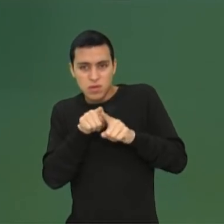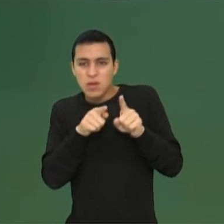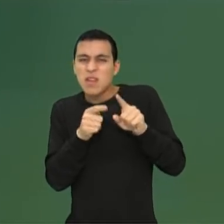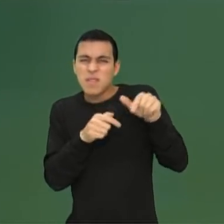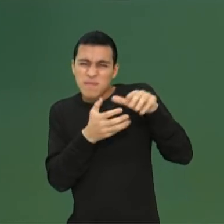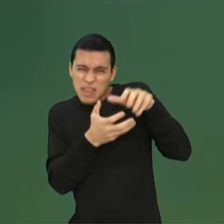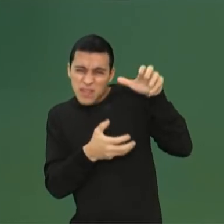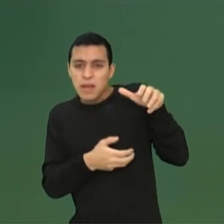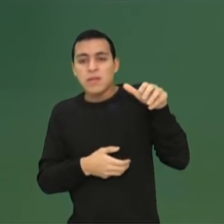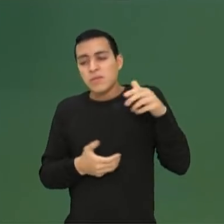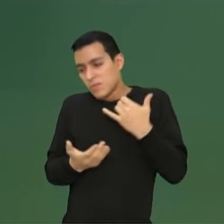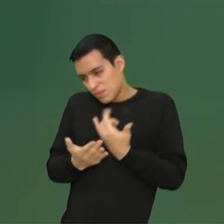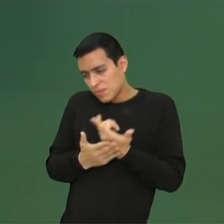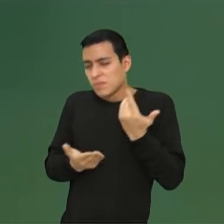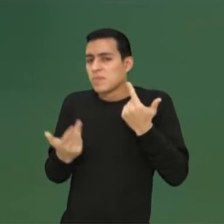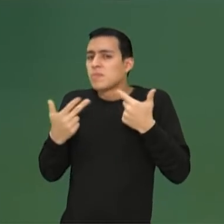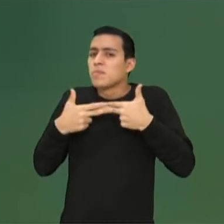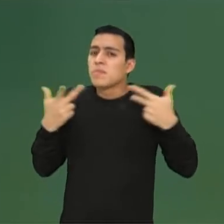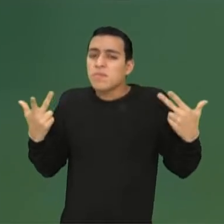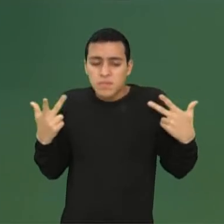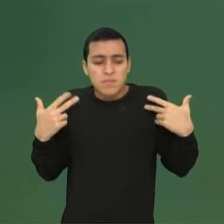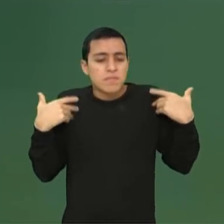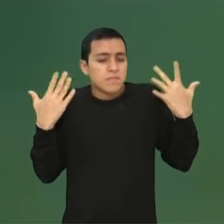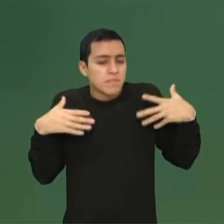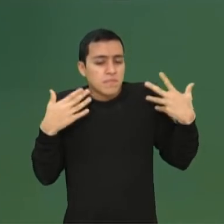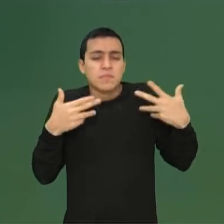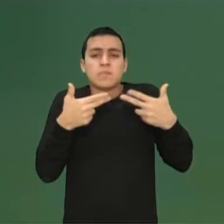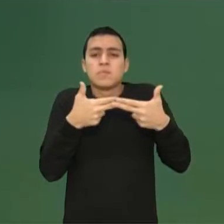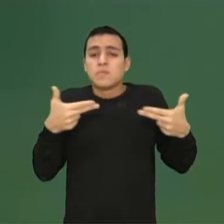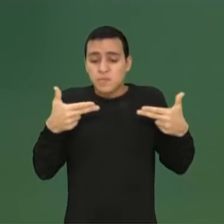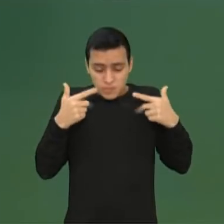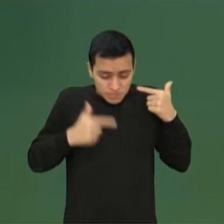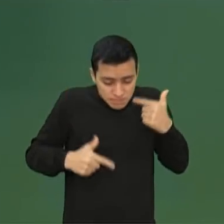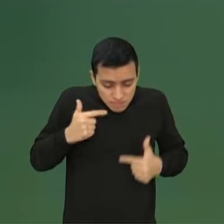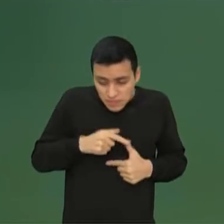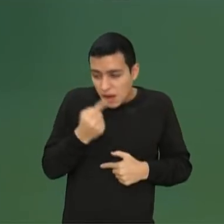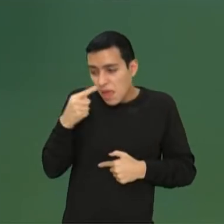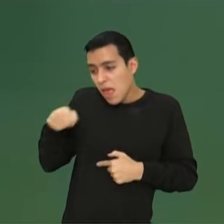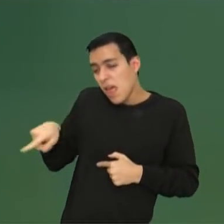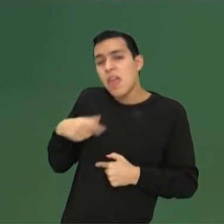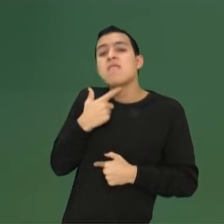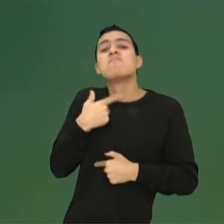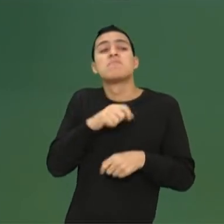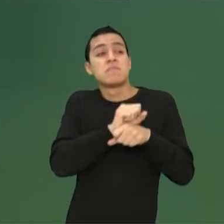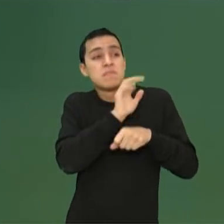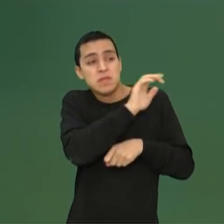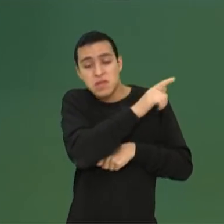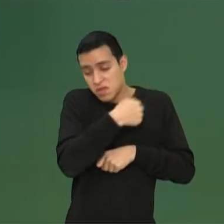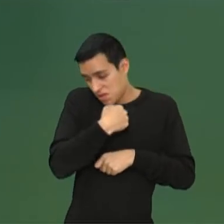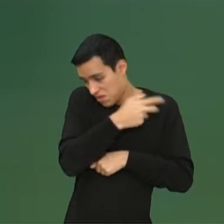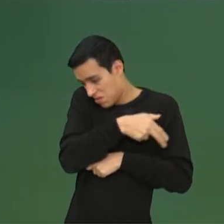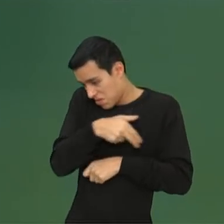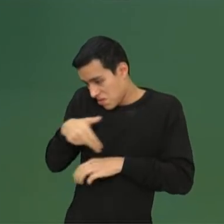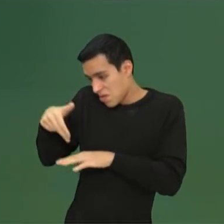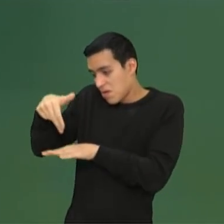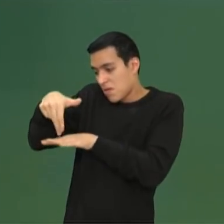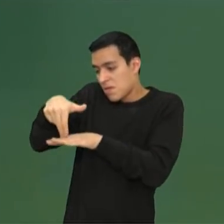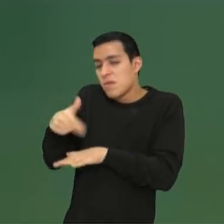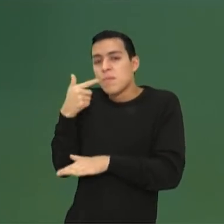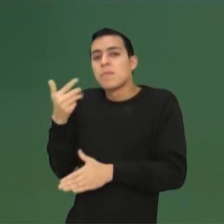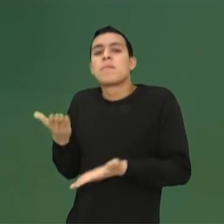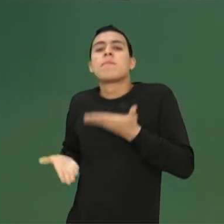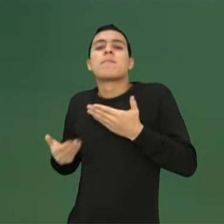comprar algum medicamento, ou comprar algum produto de higiene e tem uma balança e você fala assim, espera só um pouquinho porque eu vou me